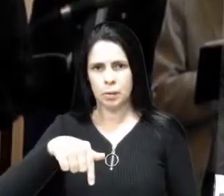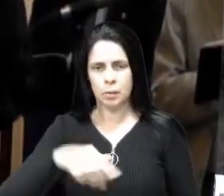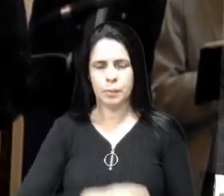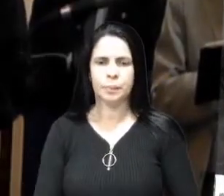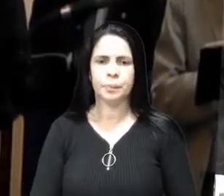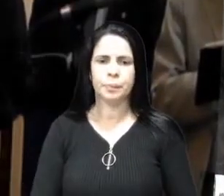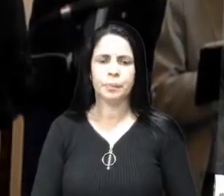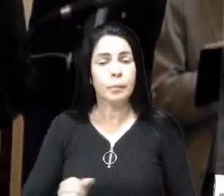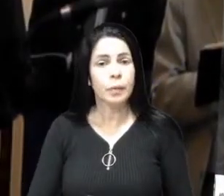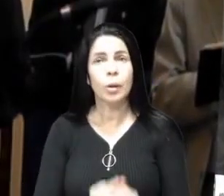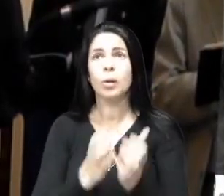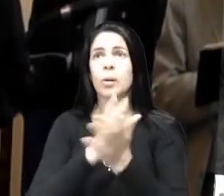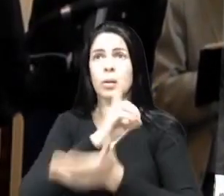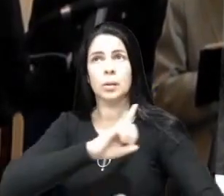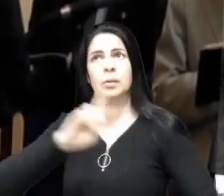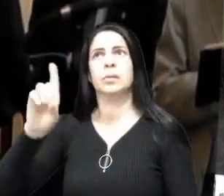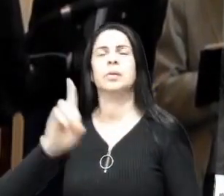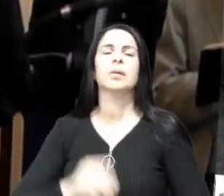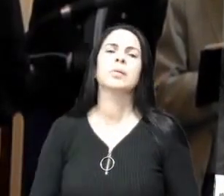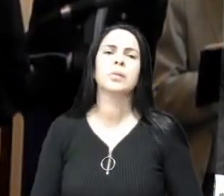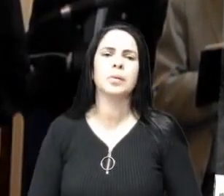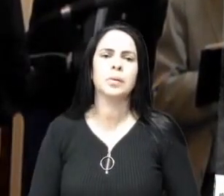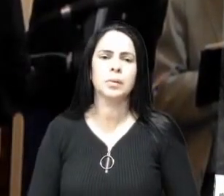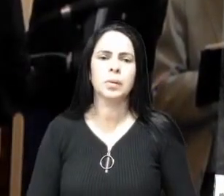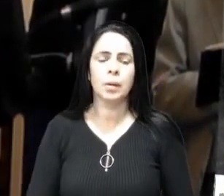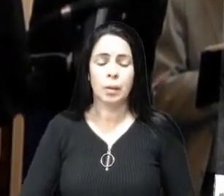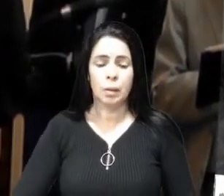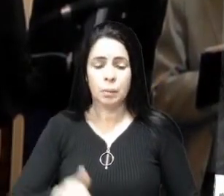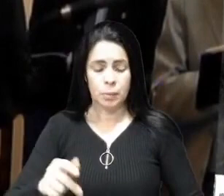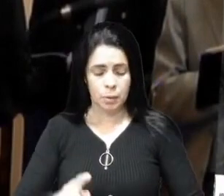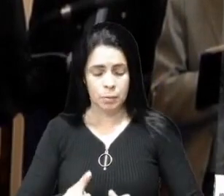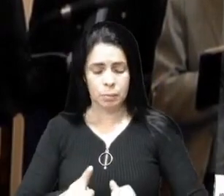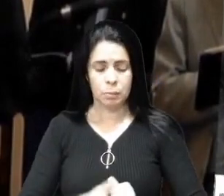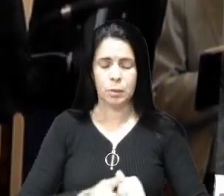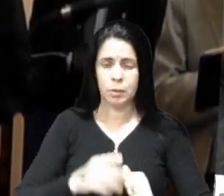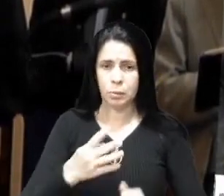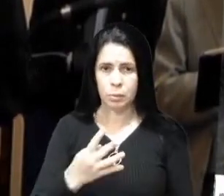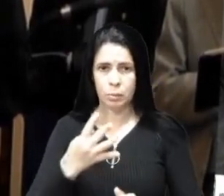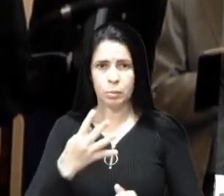Glória a Deus. 1 Pedro 4, 7.